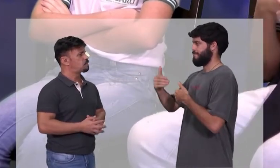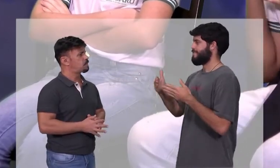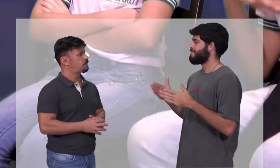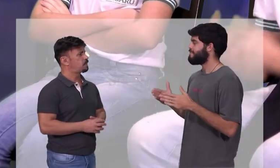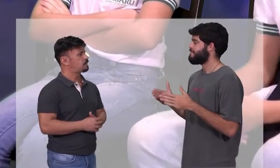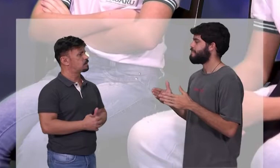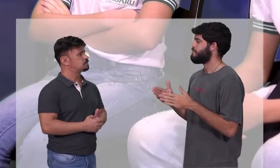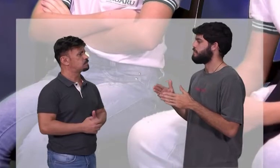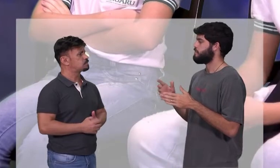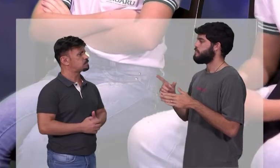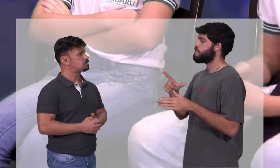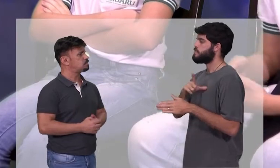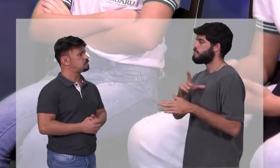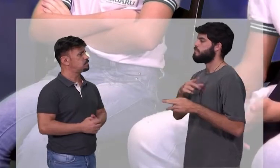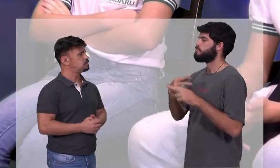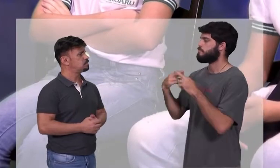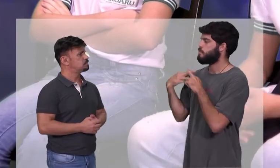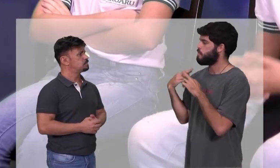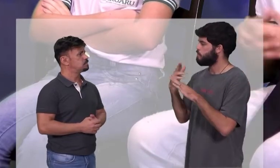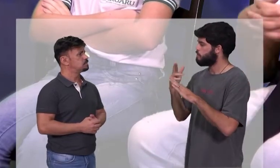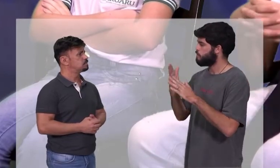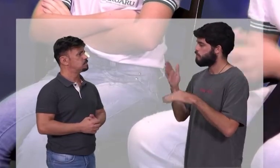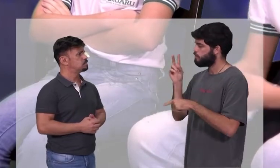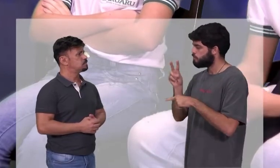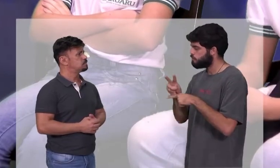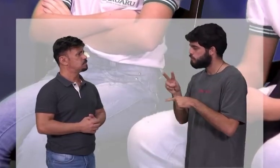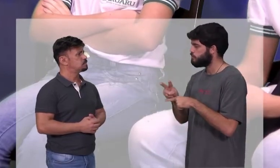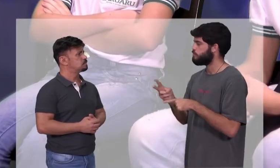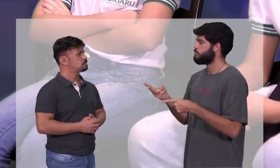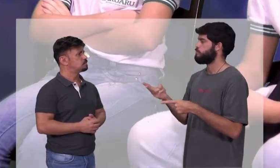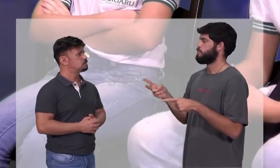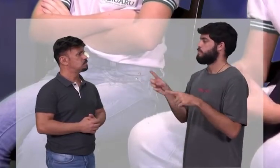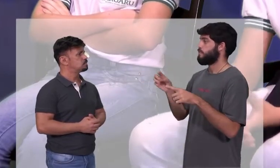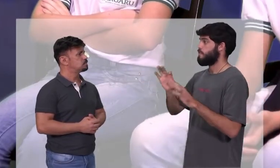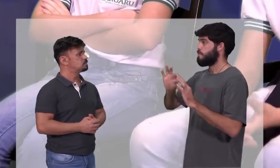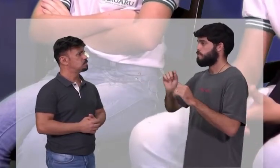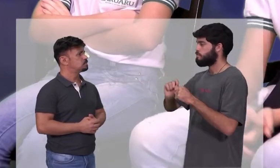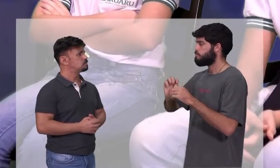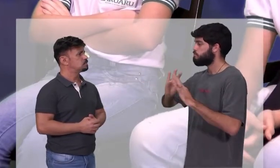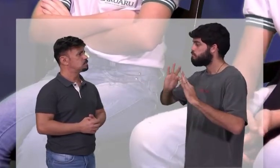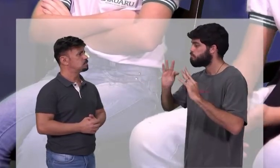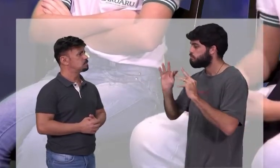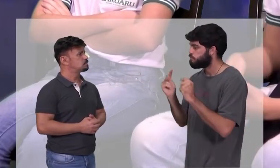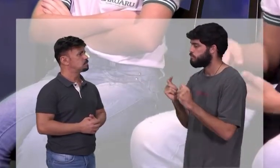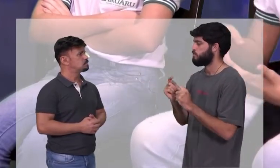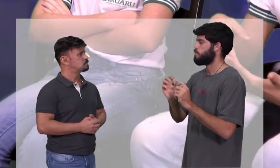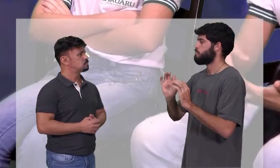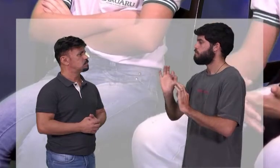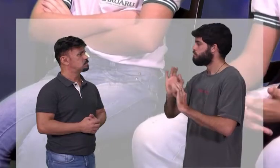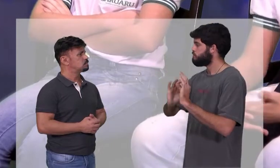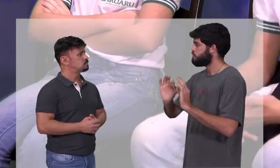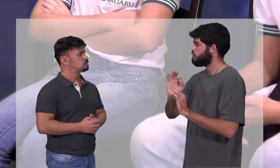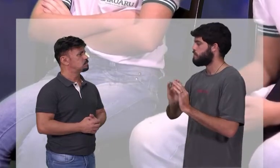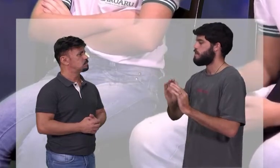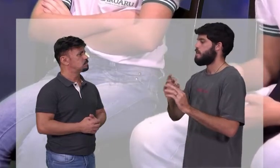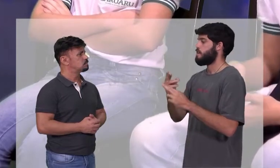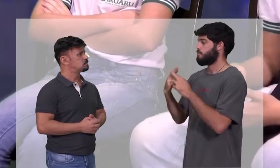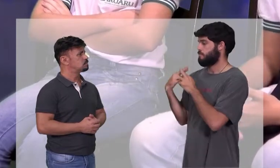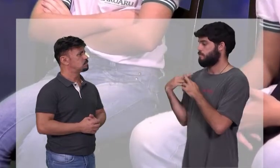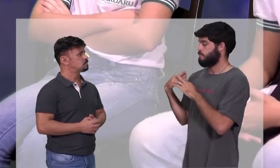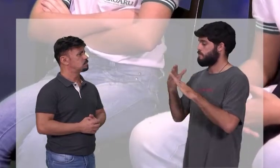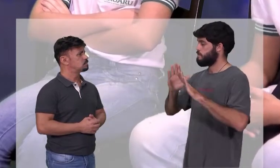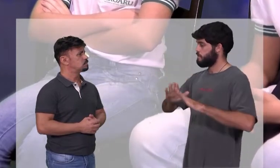A gente precisa ter a responsabilidade de cuidar daquilo. Fazer tudo da maneira certa. Ter a responsabilidade de ficar em